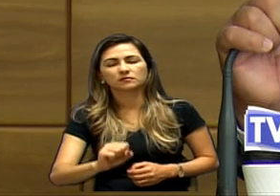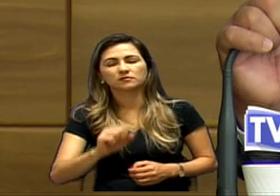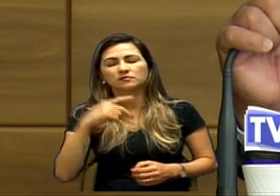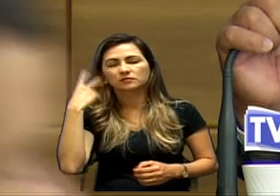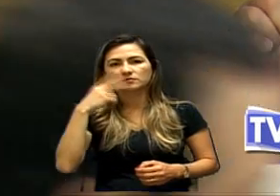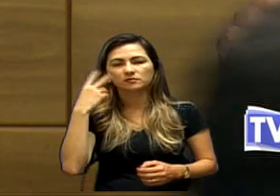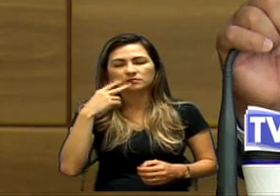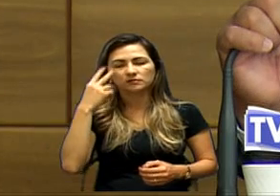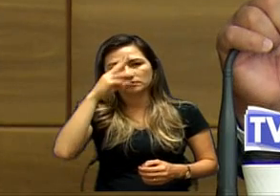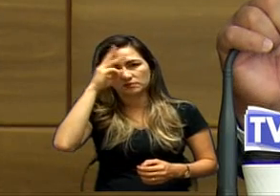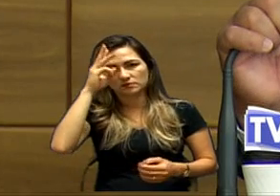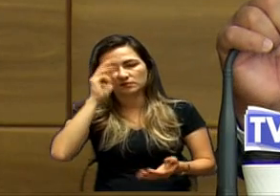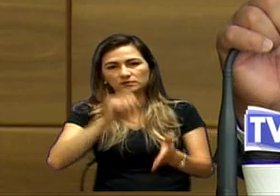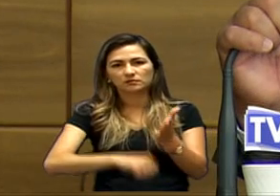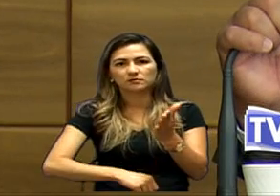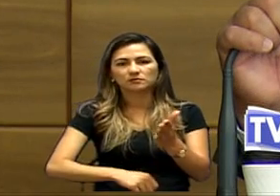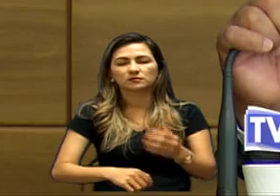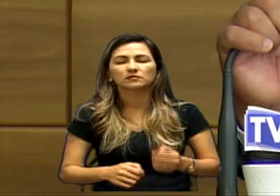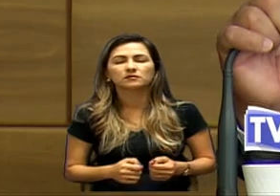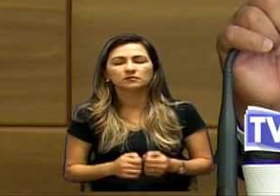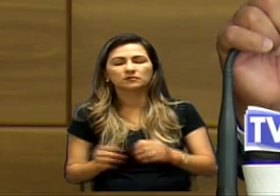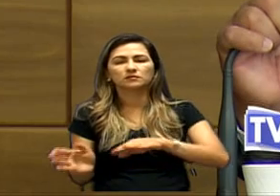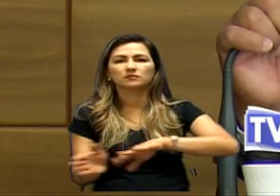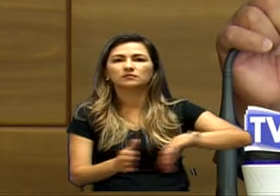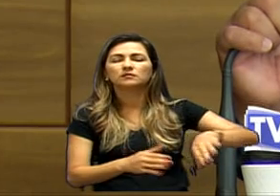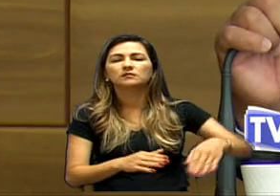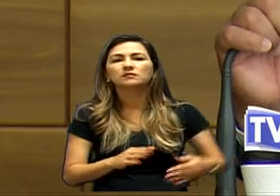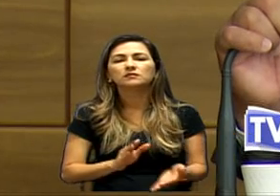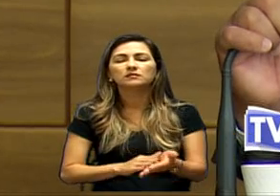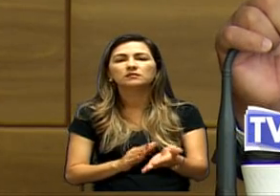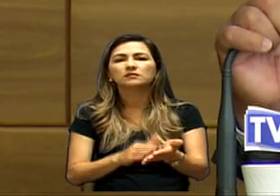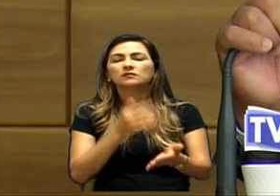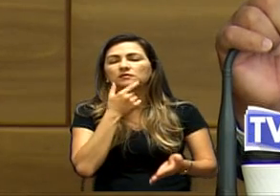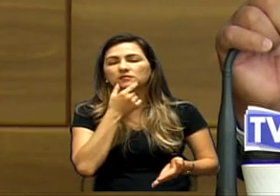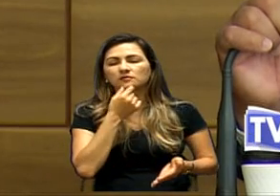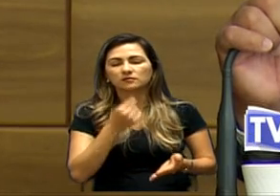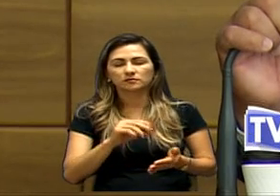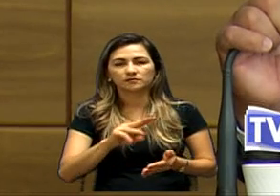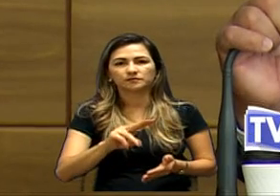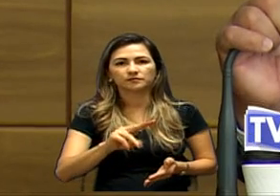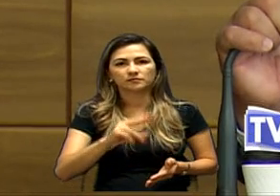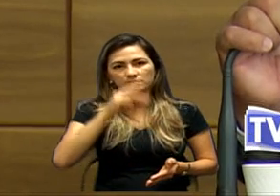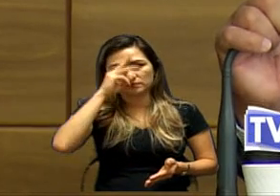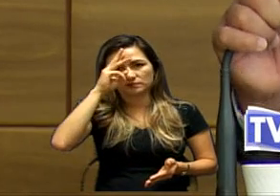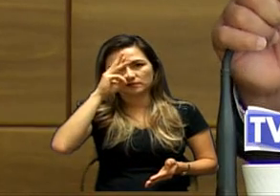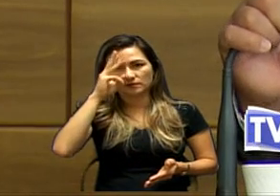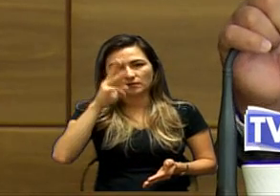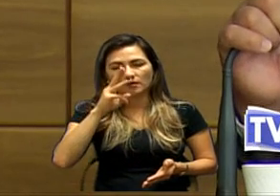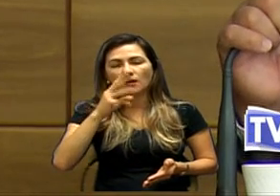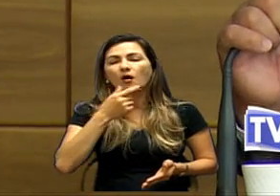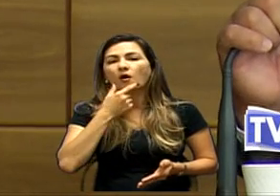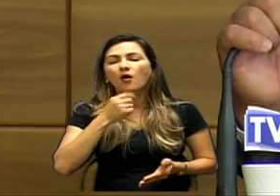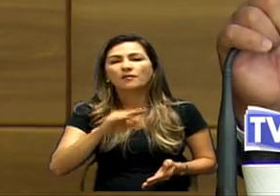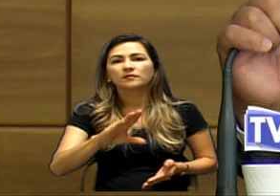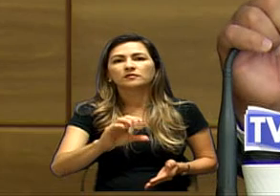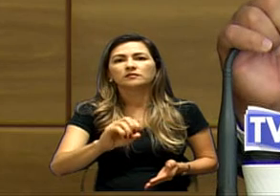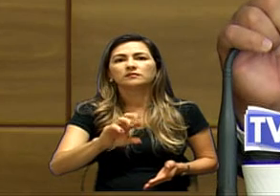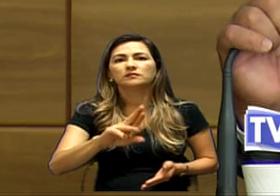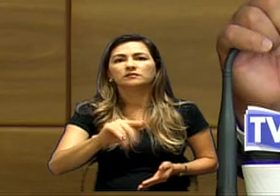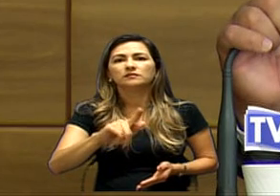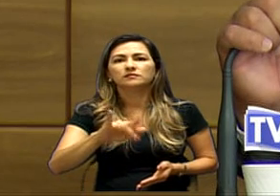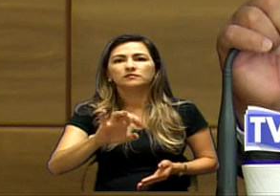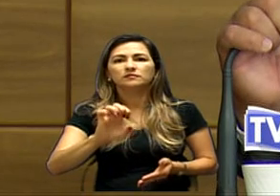Brasil Borges, pela passagem da sua data natalícia, comemorada em 25 de outubro. Voto do vereador Engenheiro Martinez.